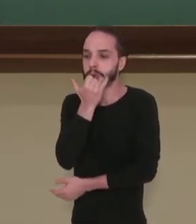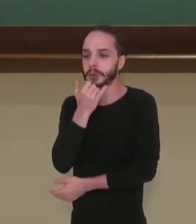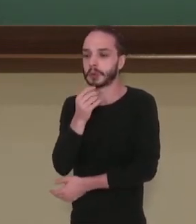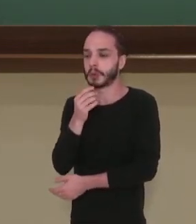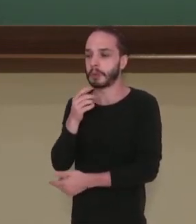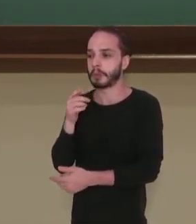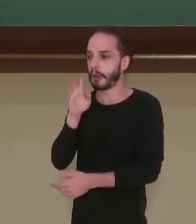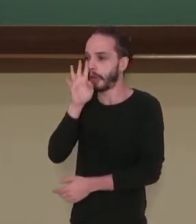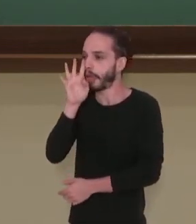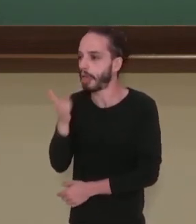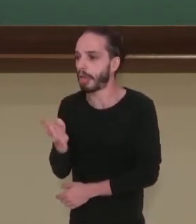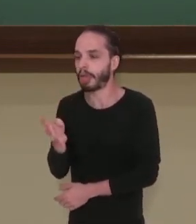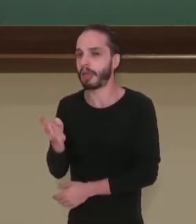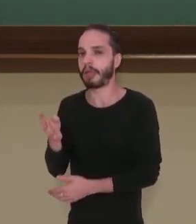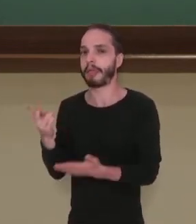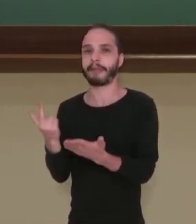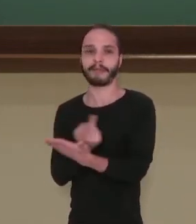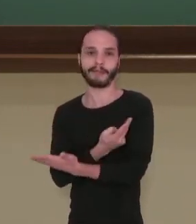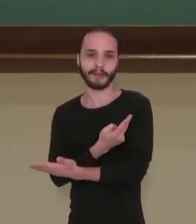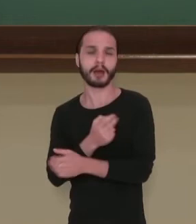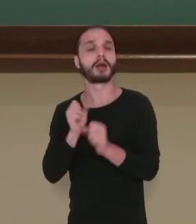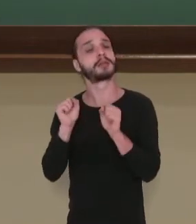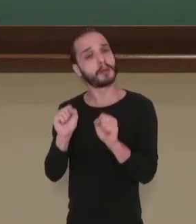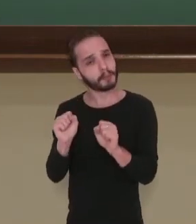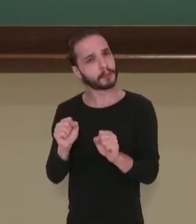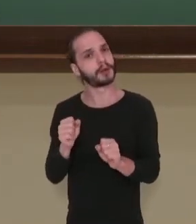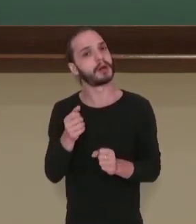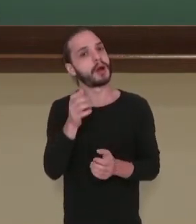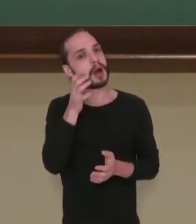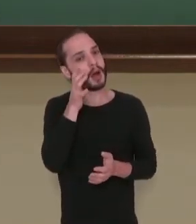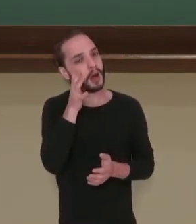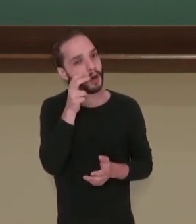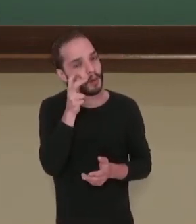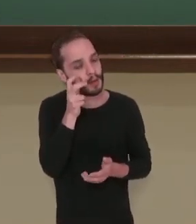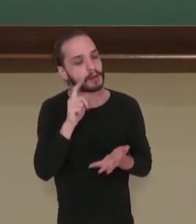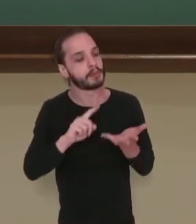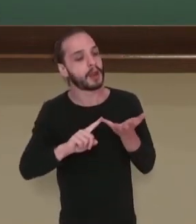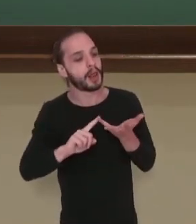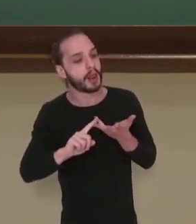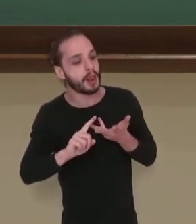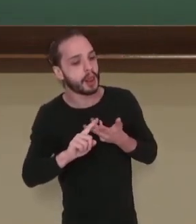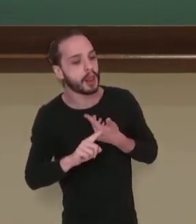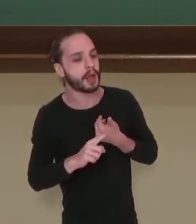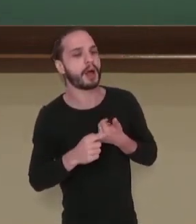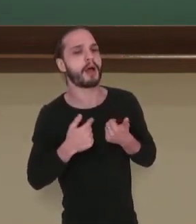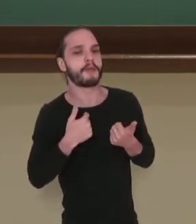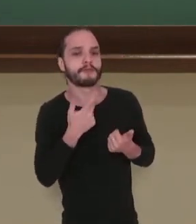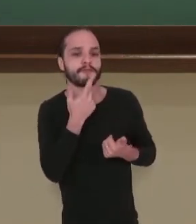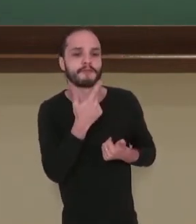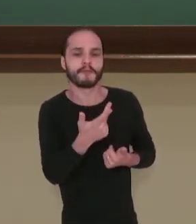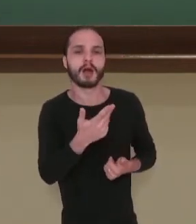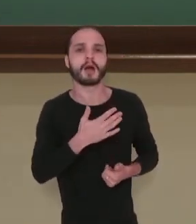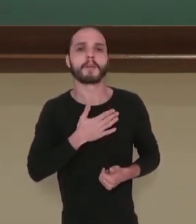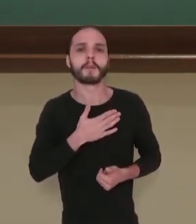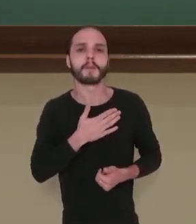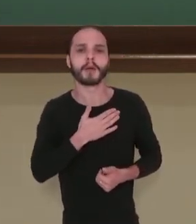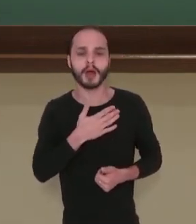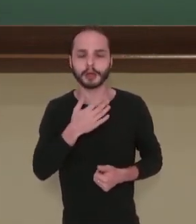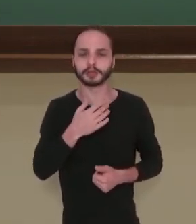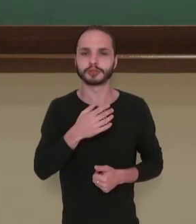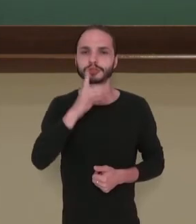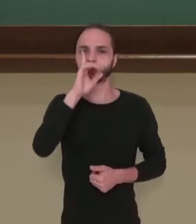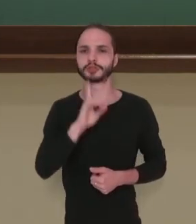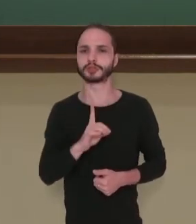infração. Então, o aluno ele tem também seu amplo direito a ser ouvido e conseguir se defender para justamente evitar que o regimento